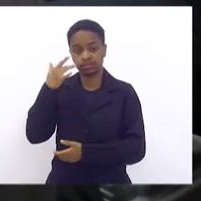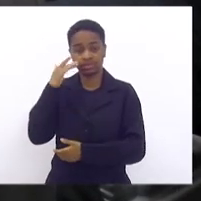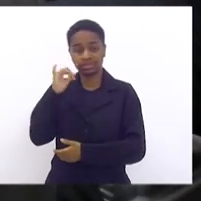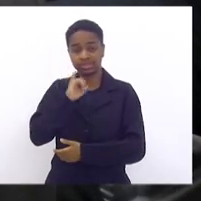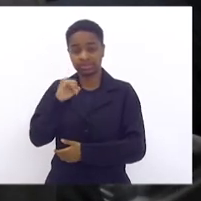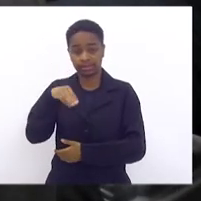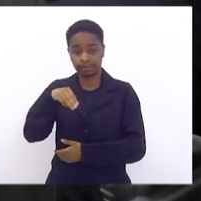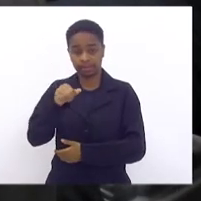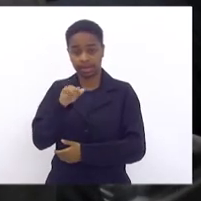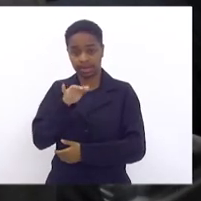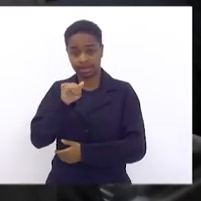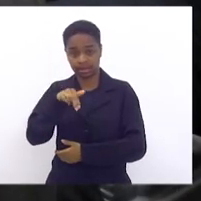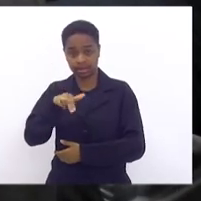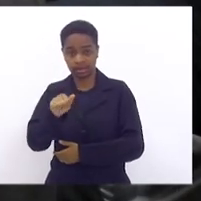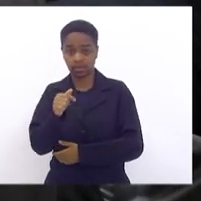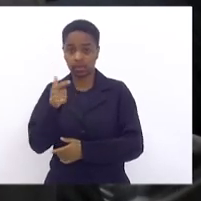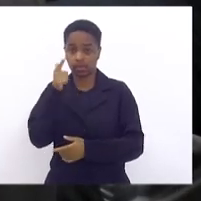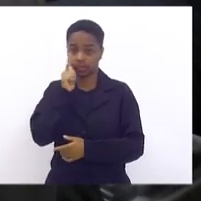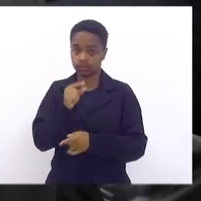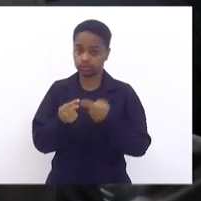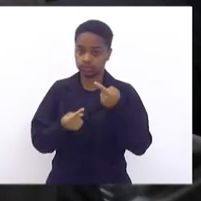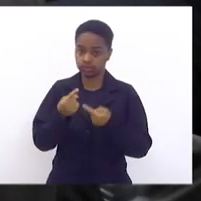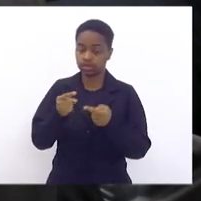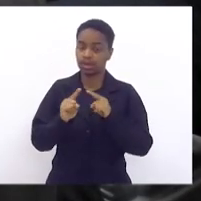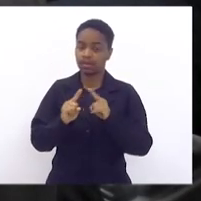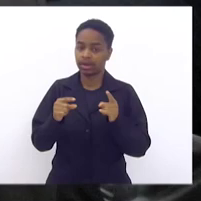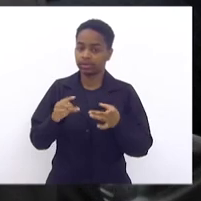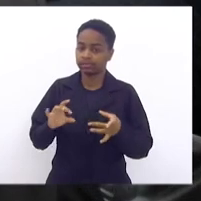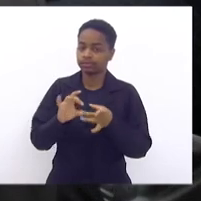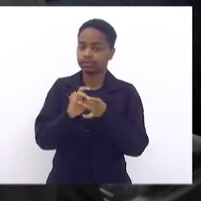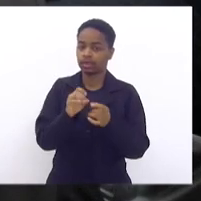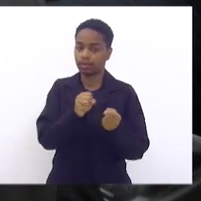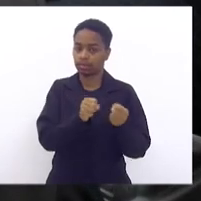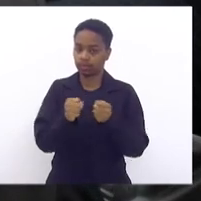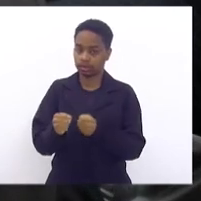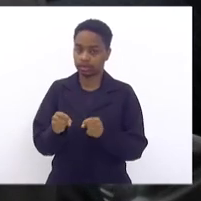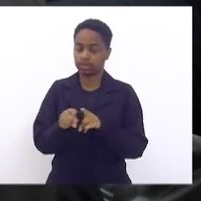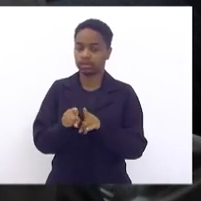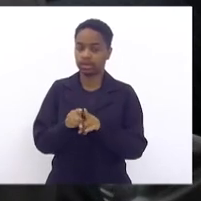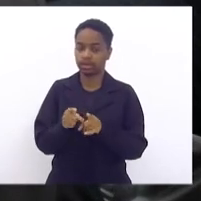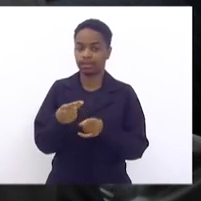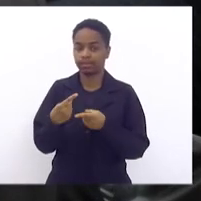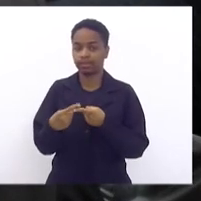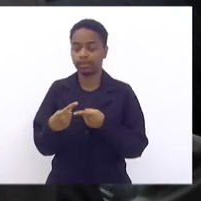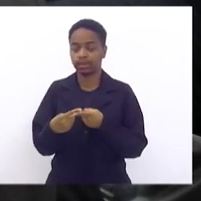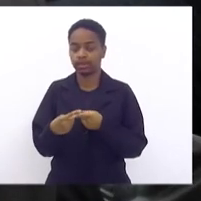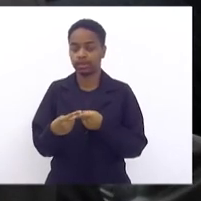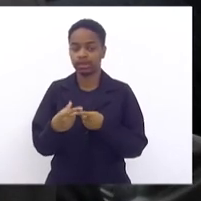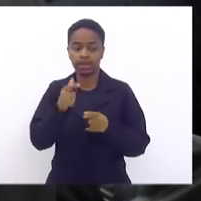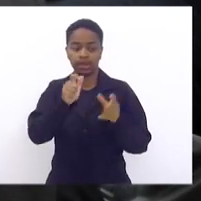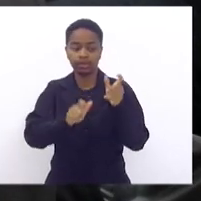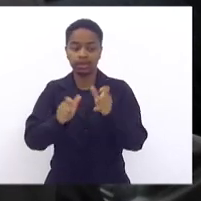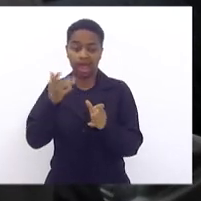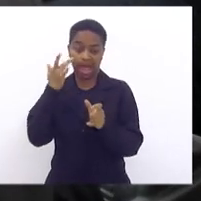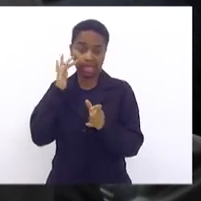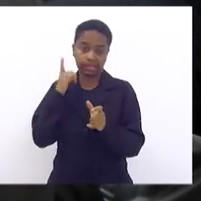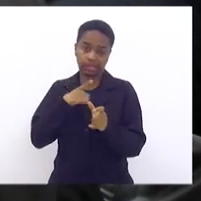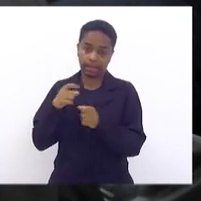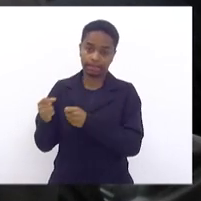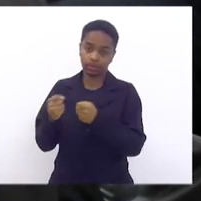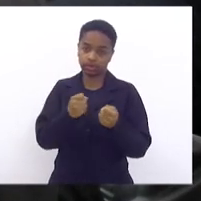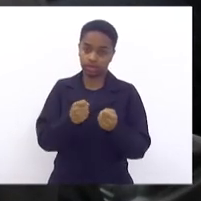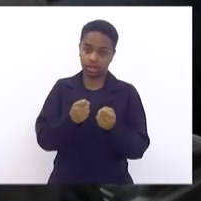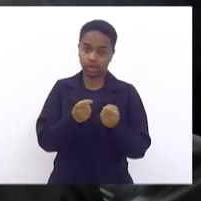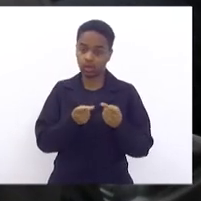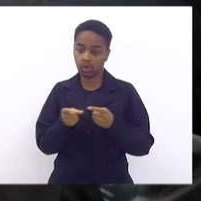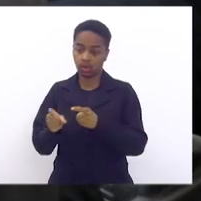poder discutir isso com a gente ainda, né? Tem uma questão de poder, né? É o poder que aquela pessoa acha que tem sobre aquele